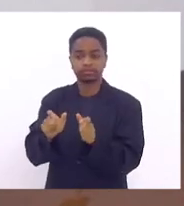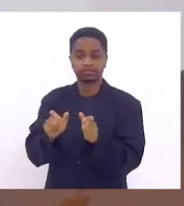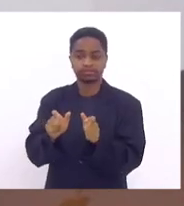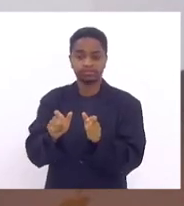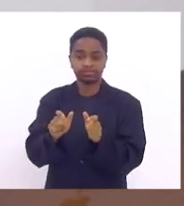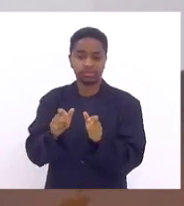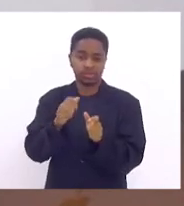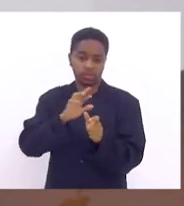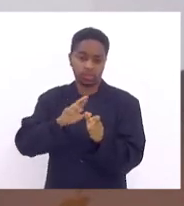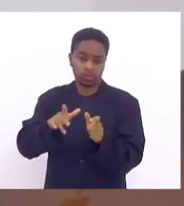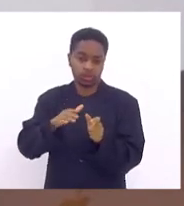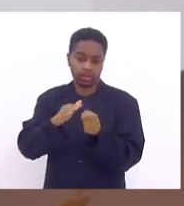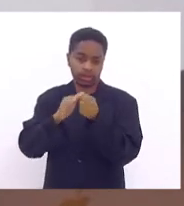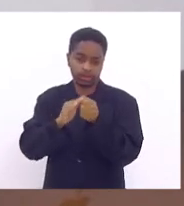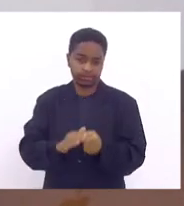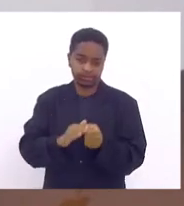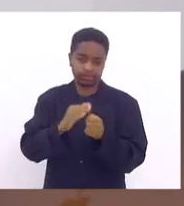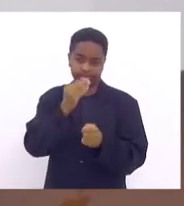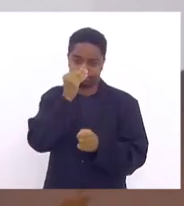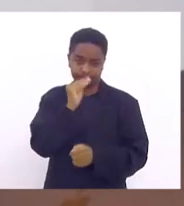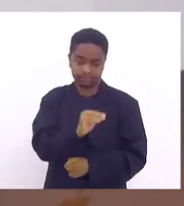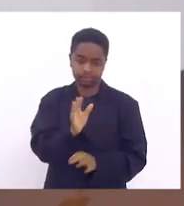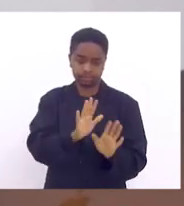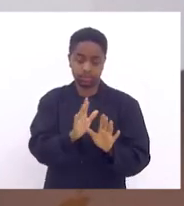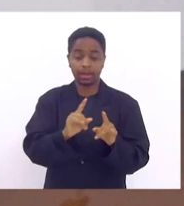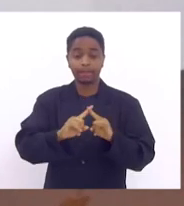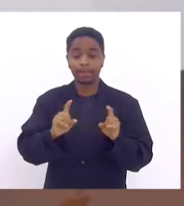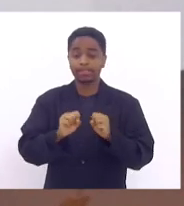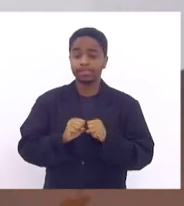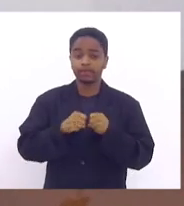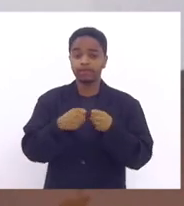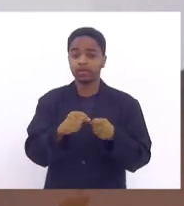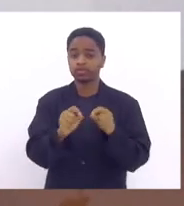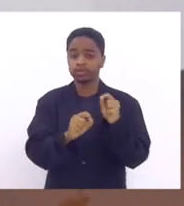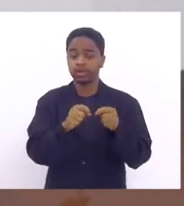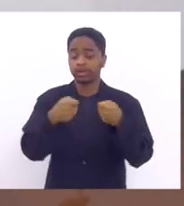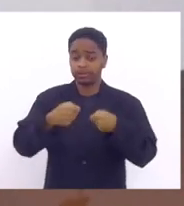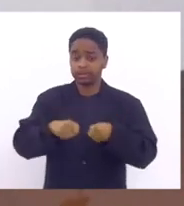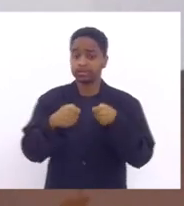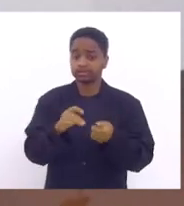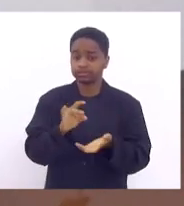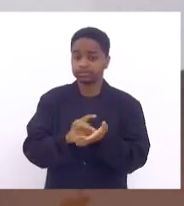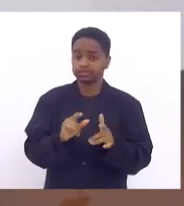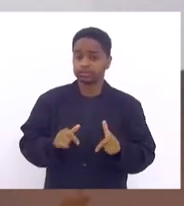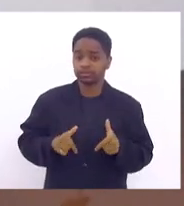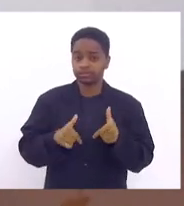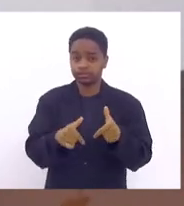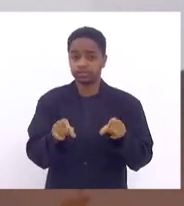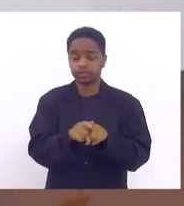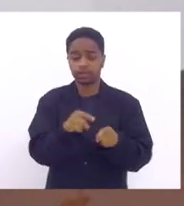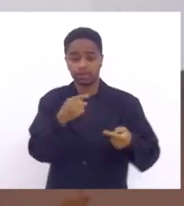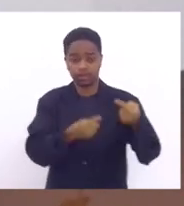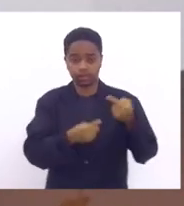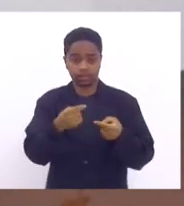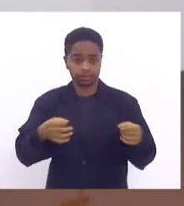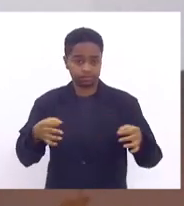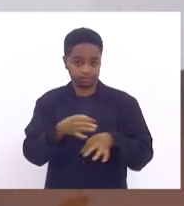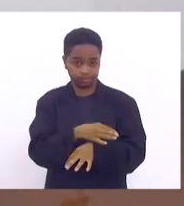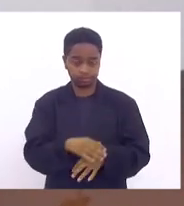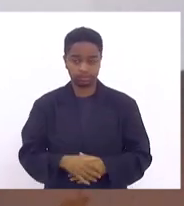despresível né um segmento importante da sociedade que defende a necessidade dessas providências E claro o debate está posto